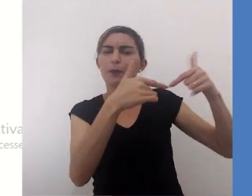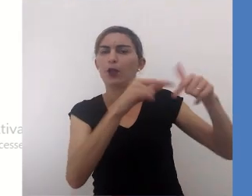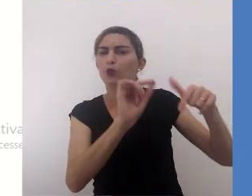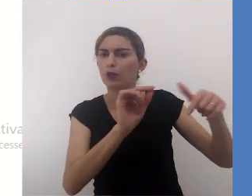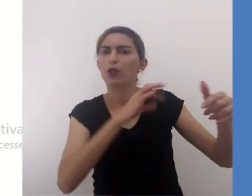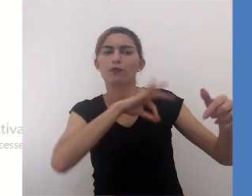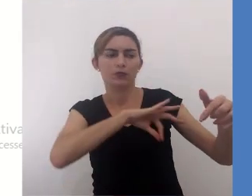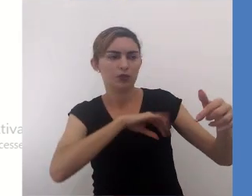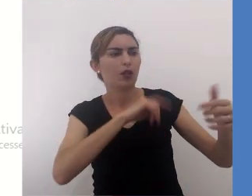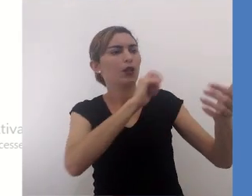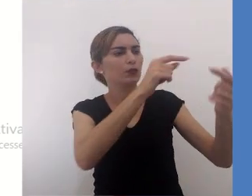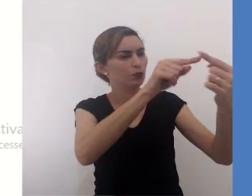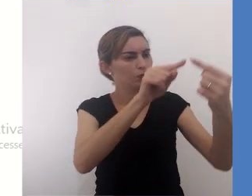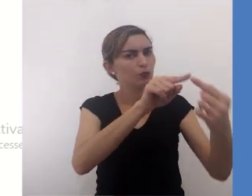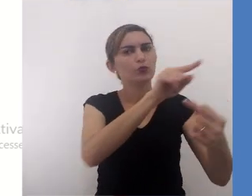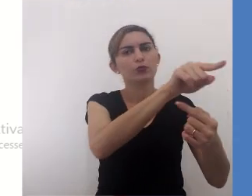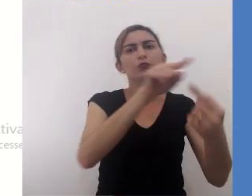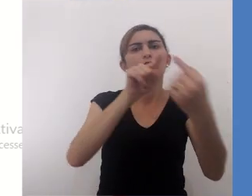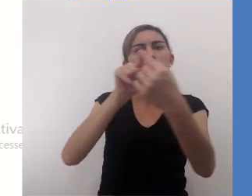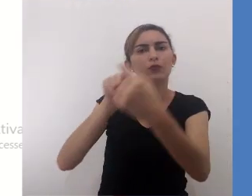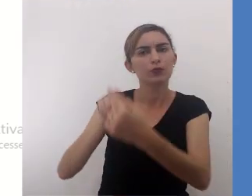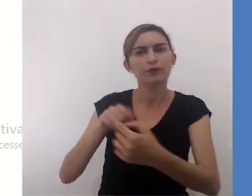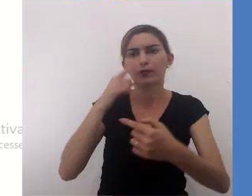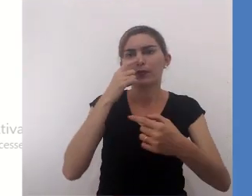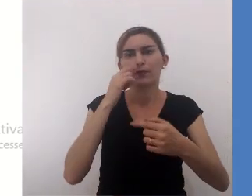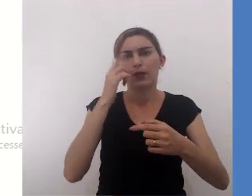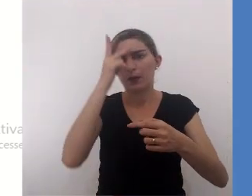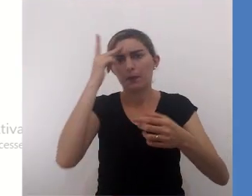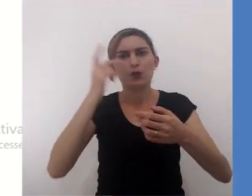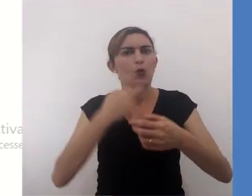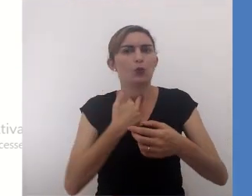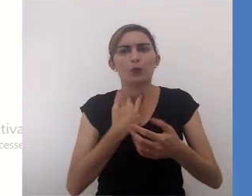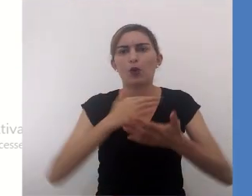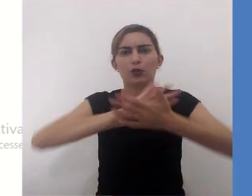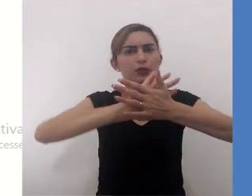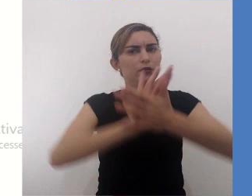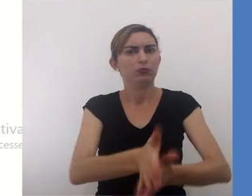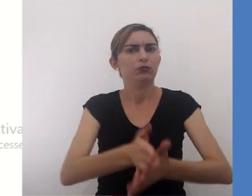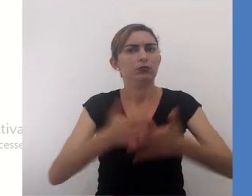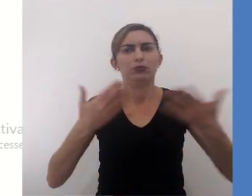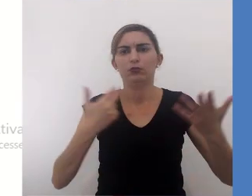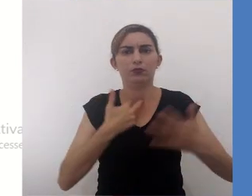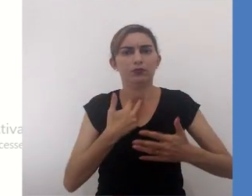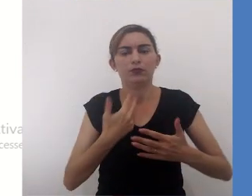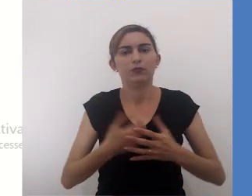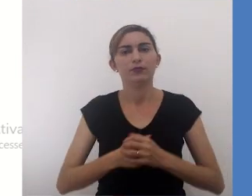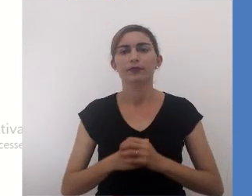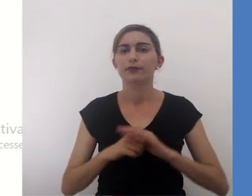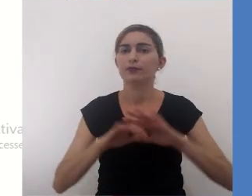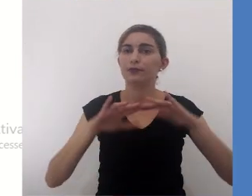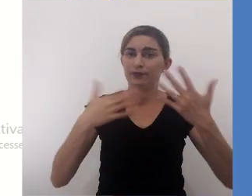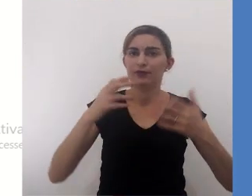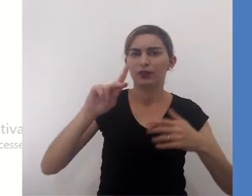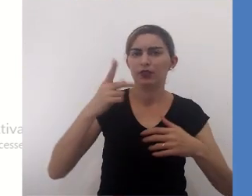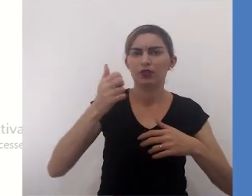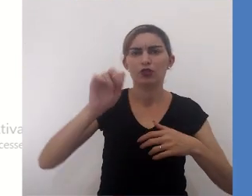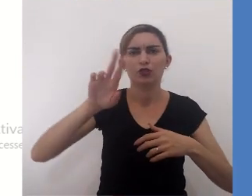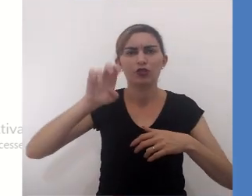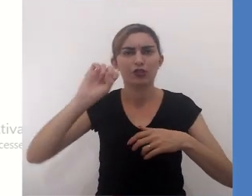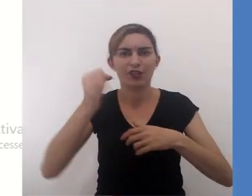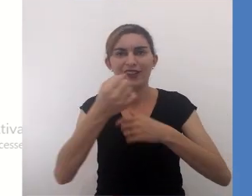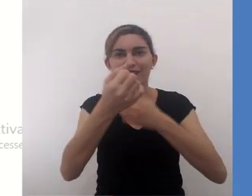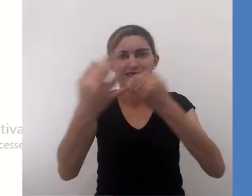devem trabalhar de acordo com a sua produção, ninguém pode ser explorado. Então, o Charles Fourier,